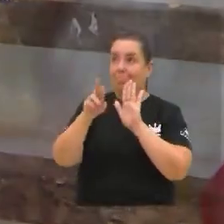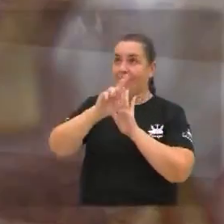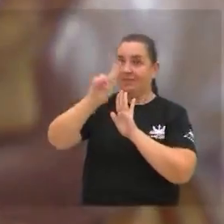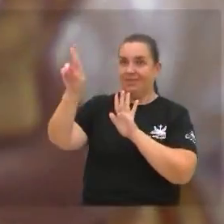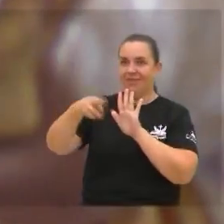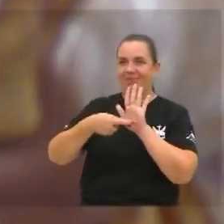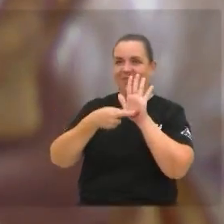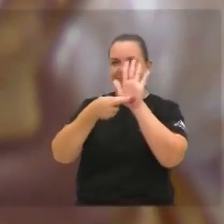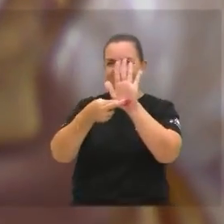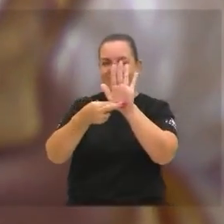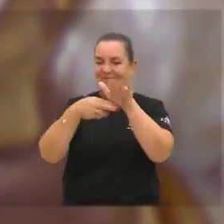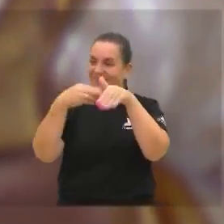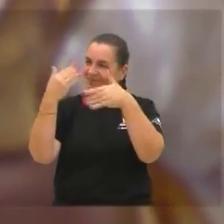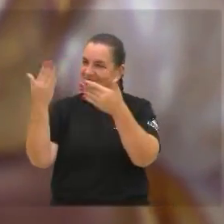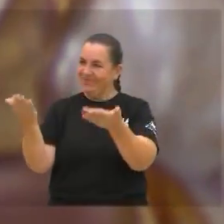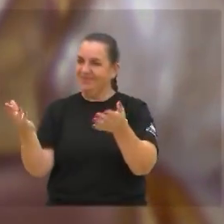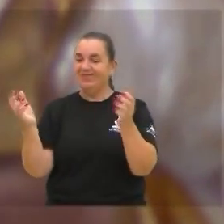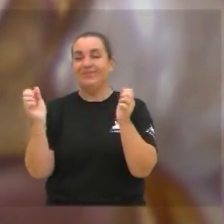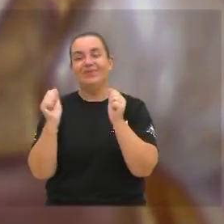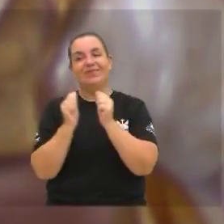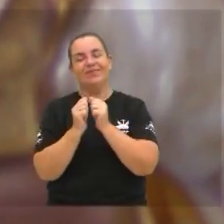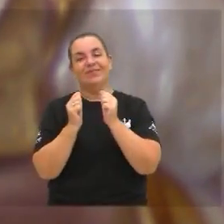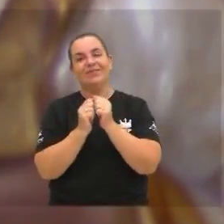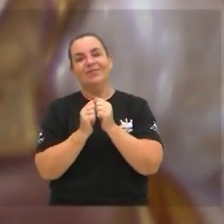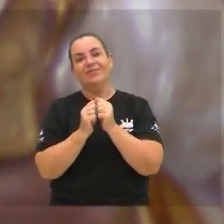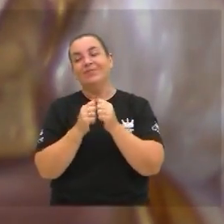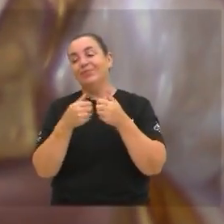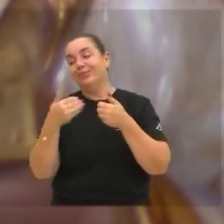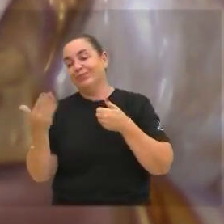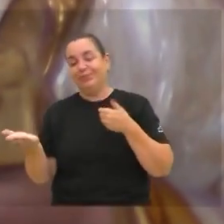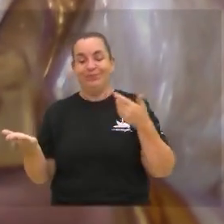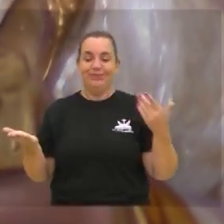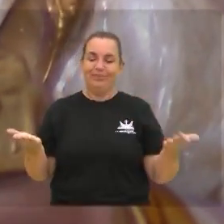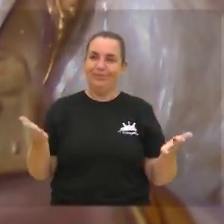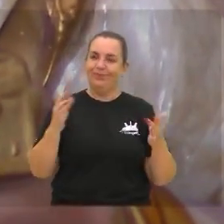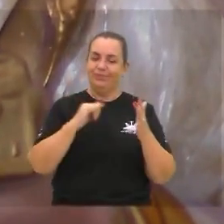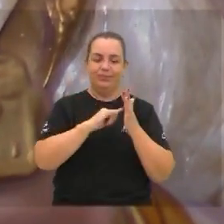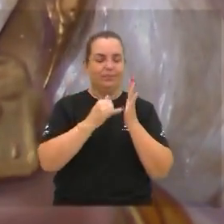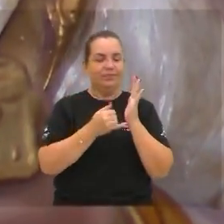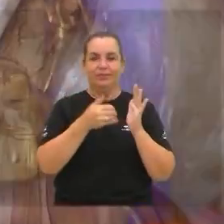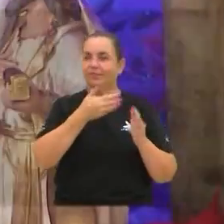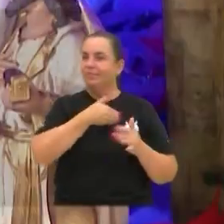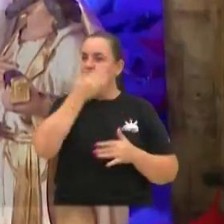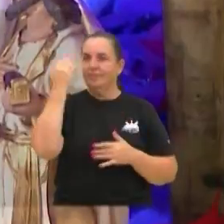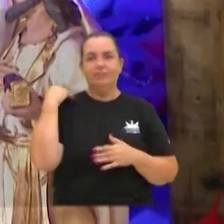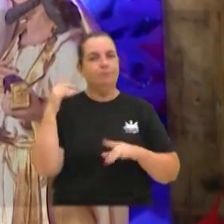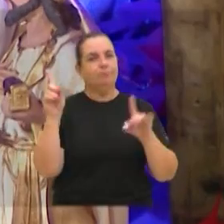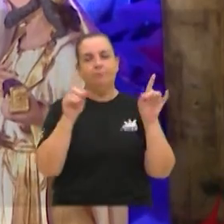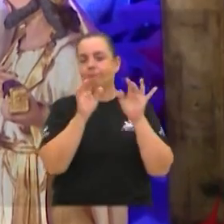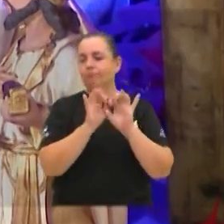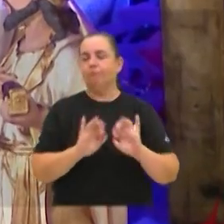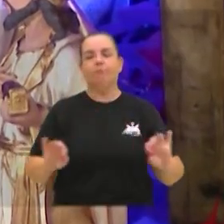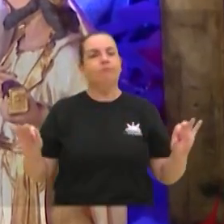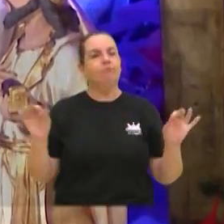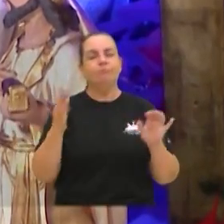que está entre José e Maria. Não é um simples menino, é